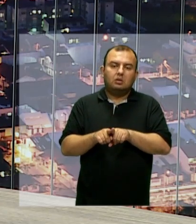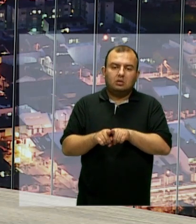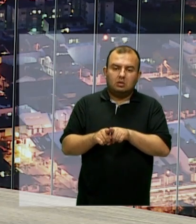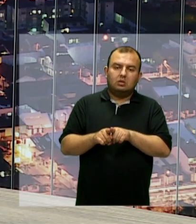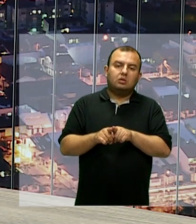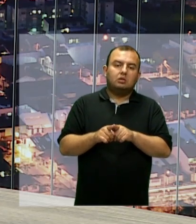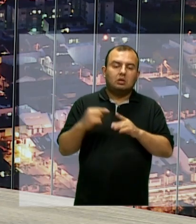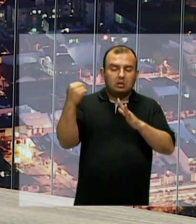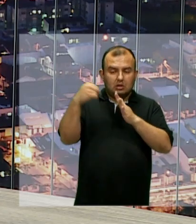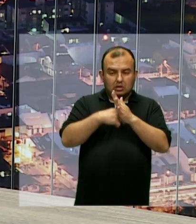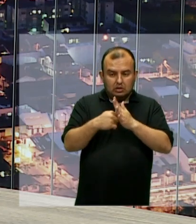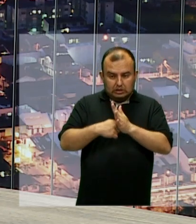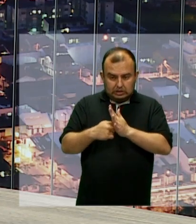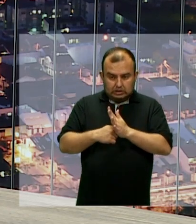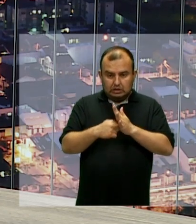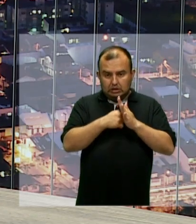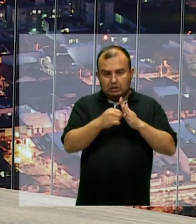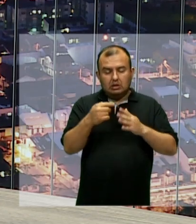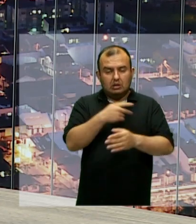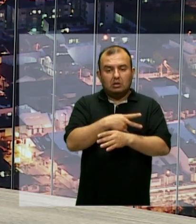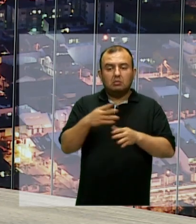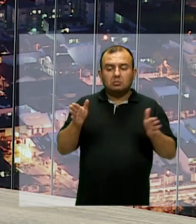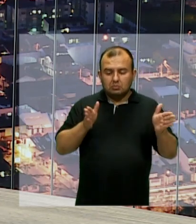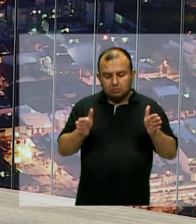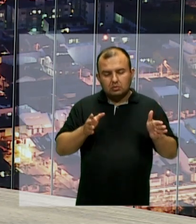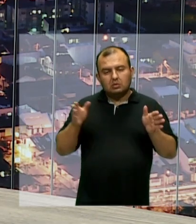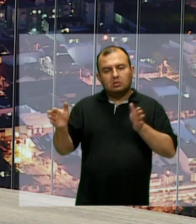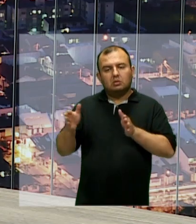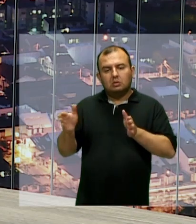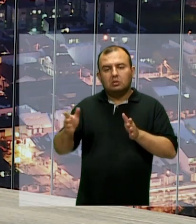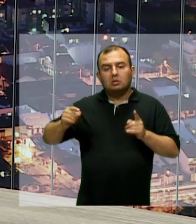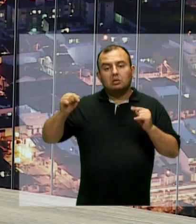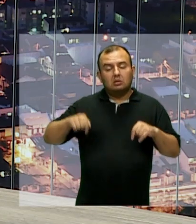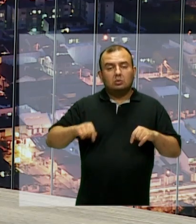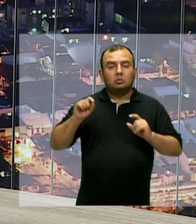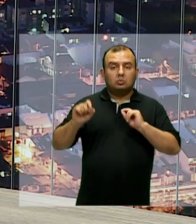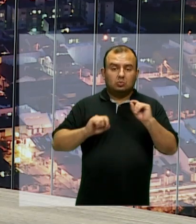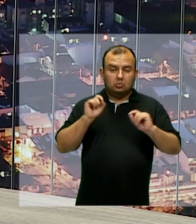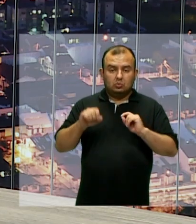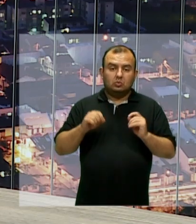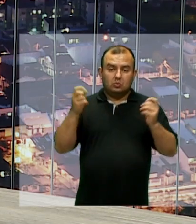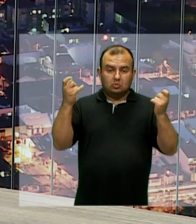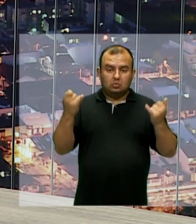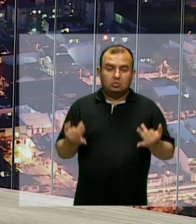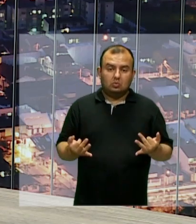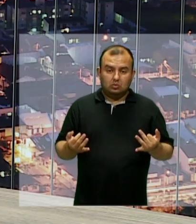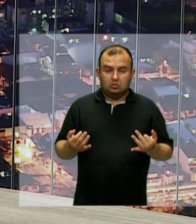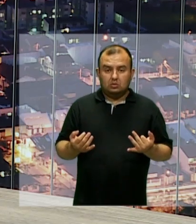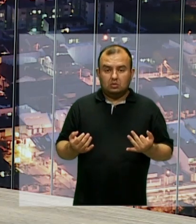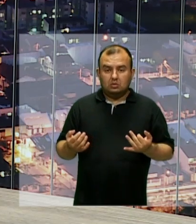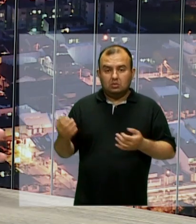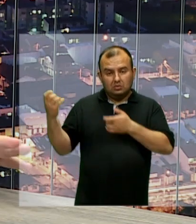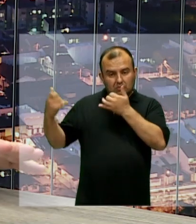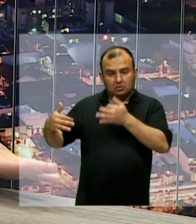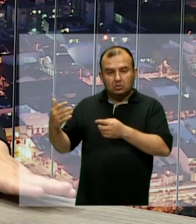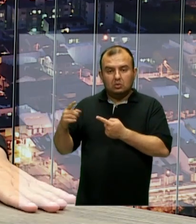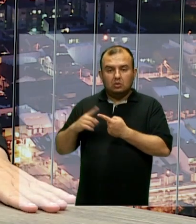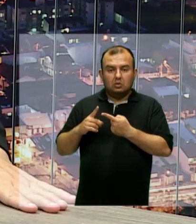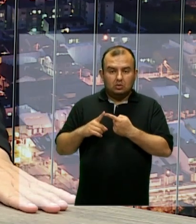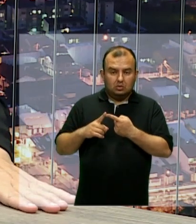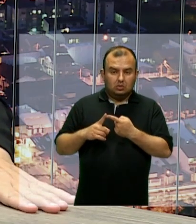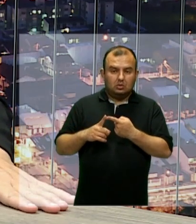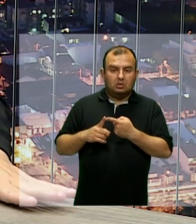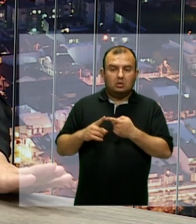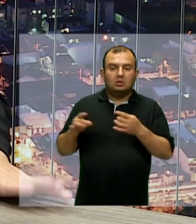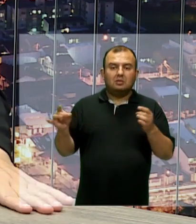desses exames periódicos. Nesse caso, por exemplo, eu vou unir as 2 atividades, né? Uma que o senhor